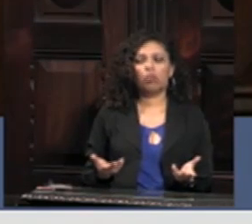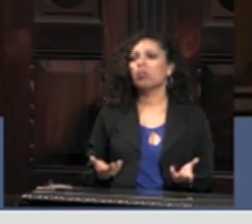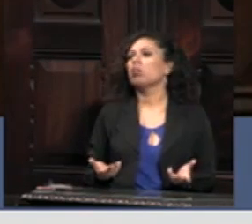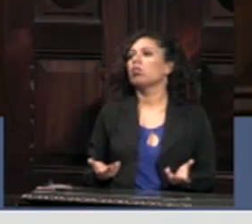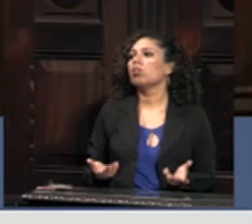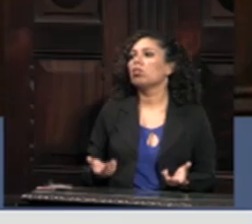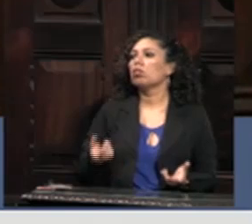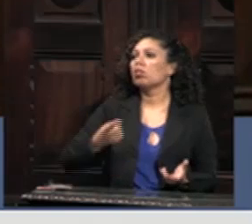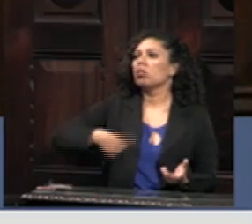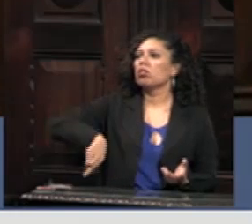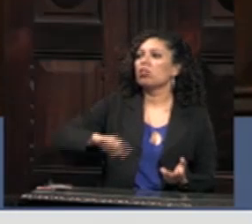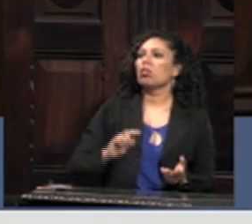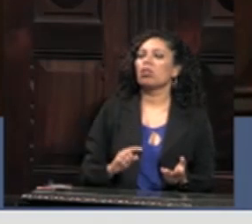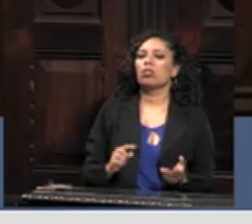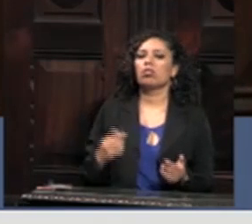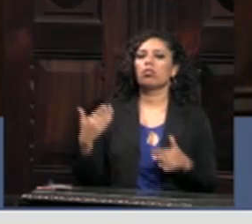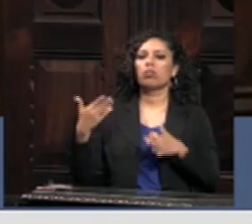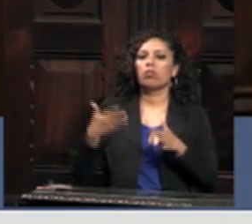vemos